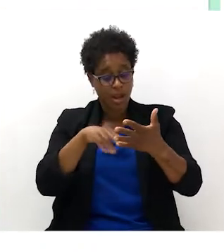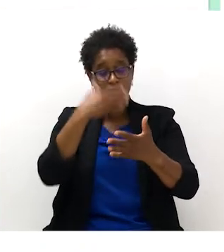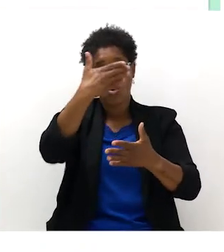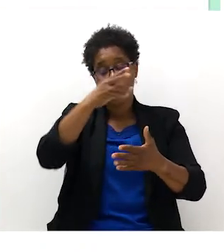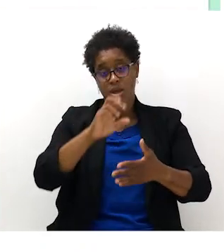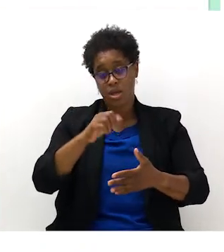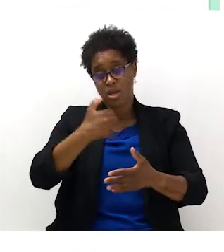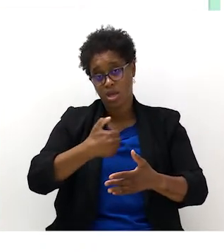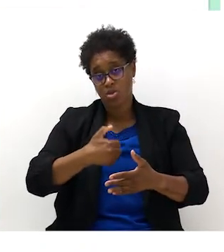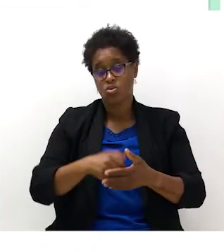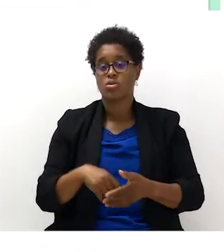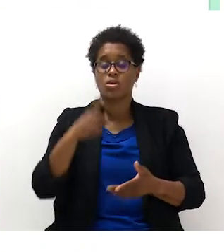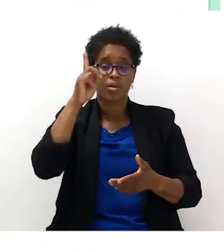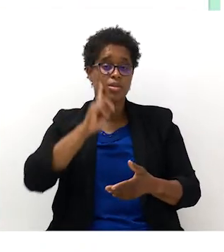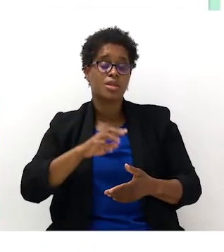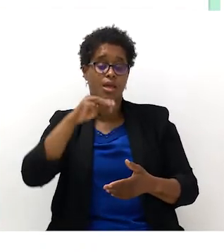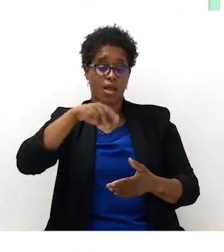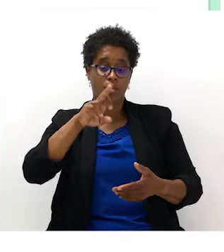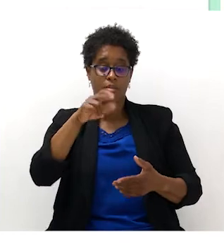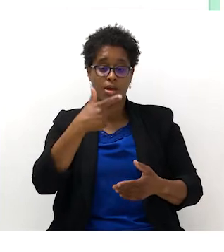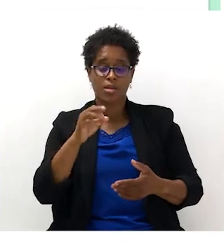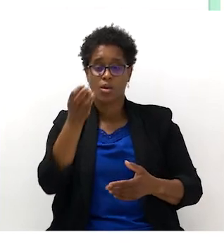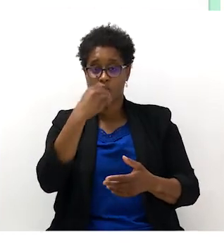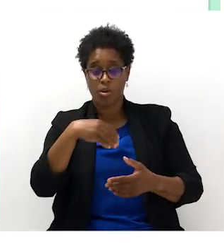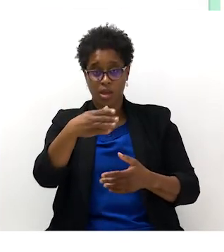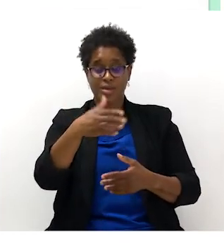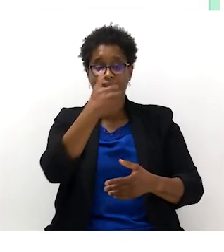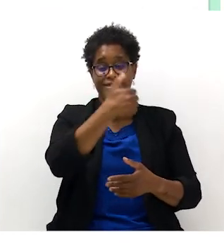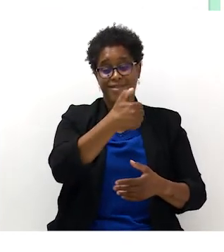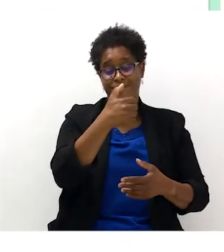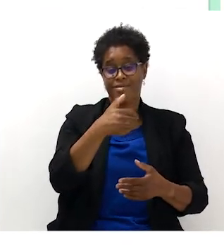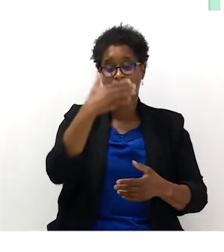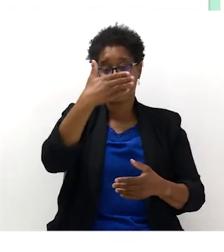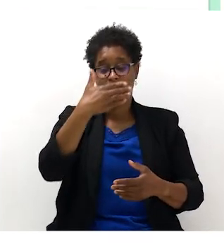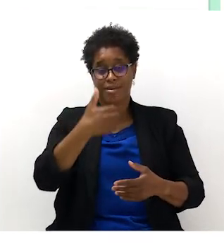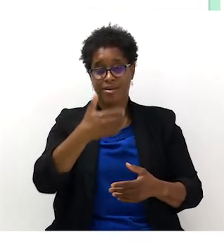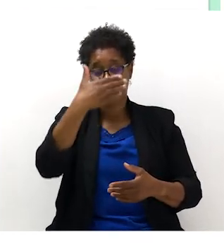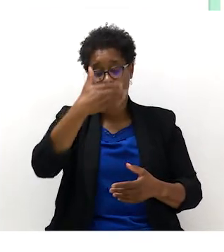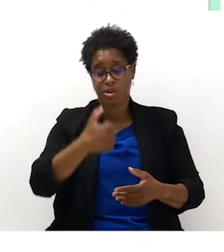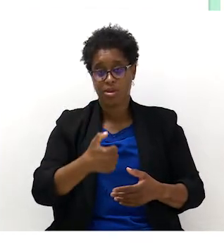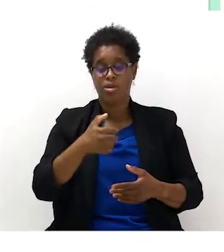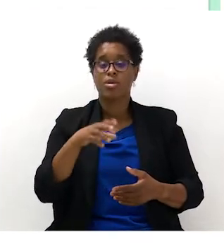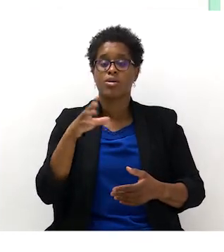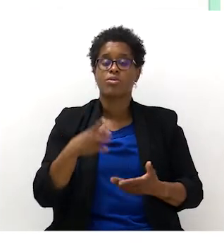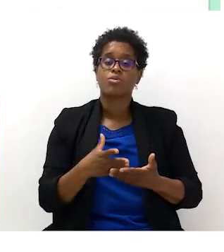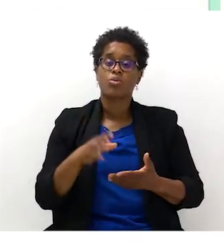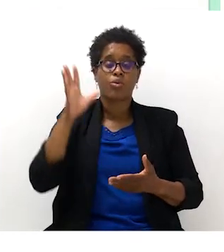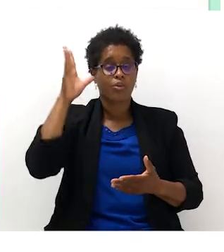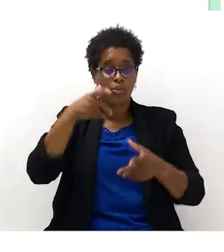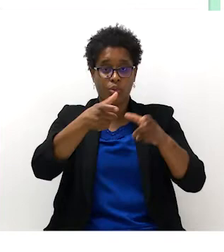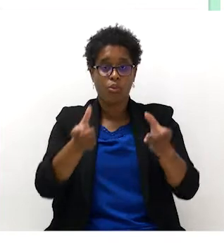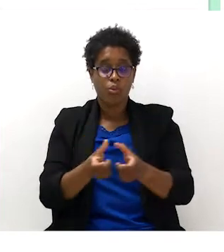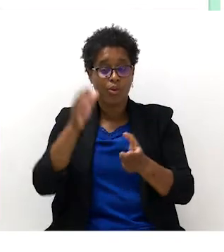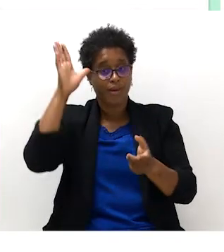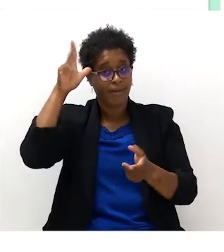comeria a quinta parte do queijo, se o queijo for dividido em 5 partes. E